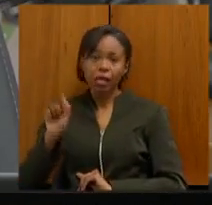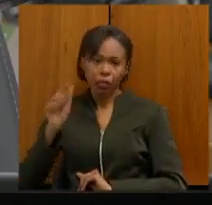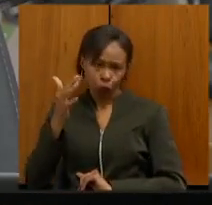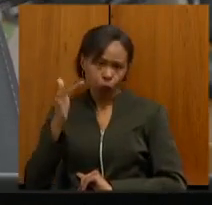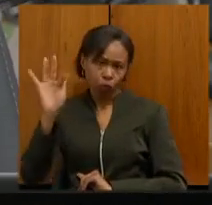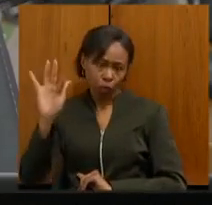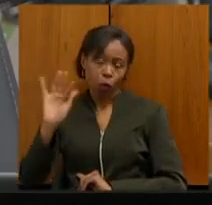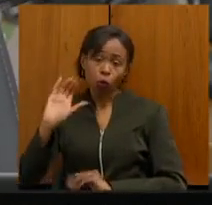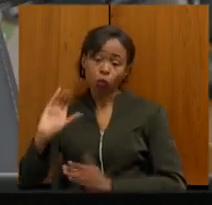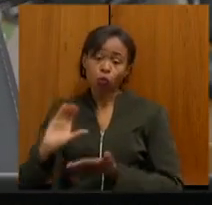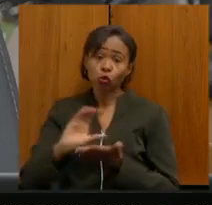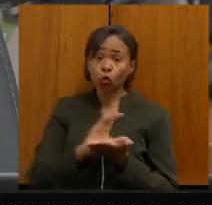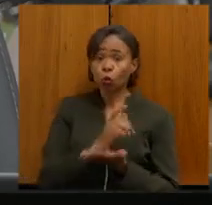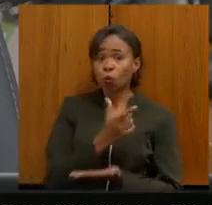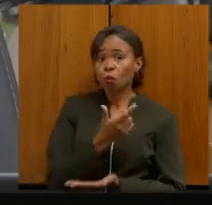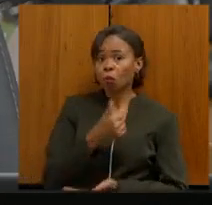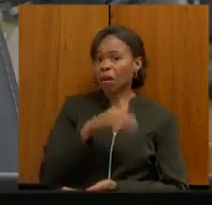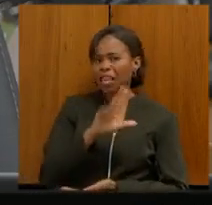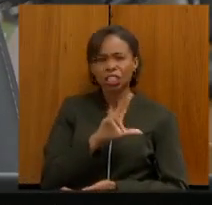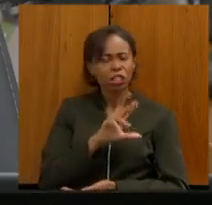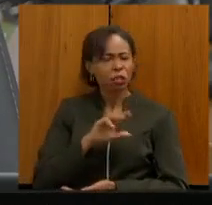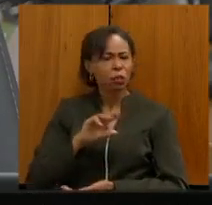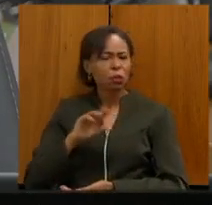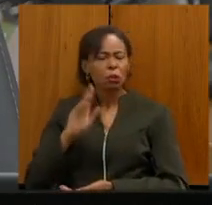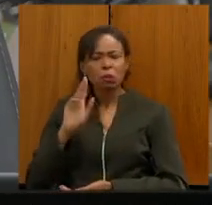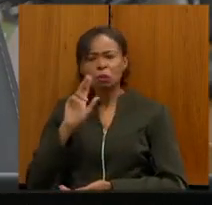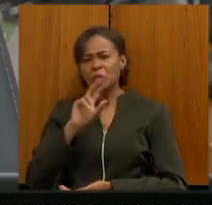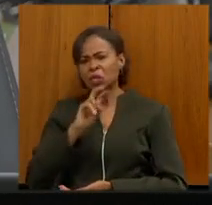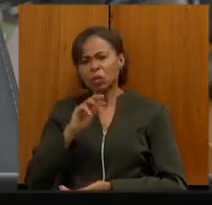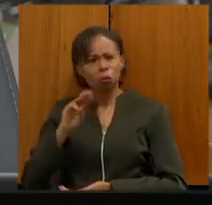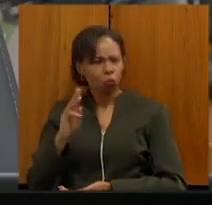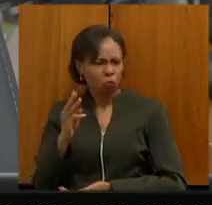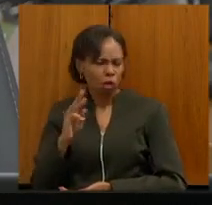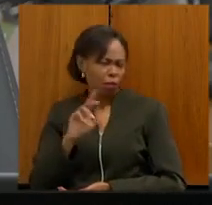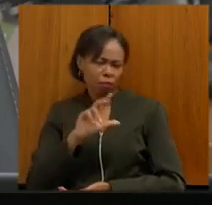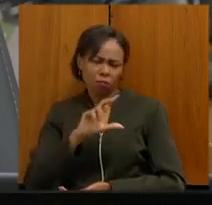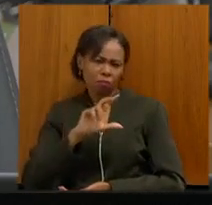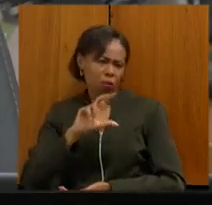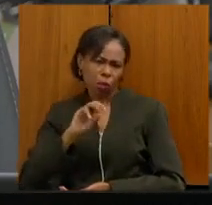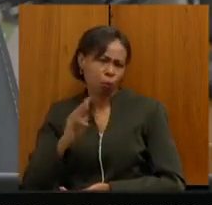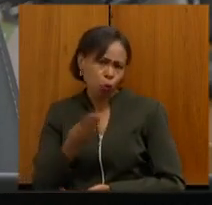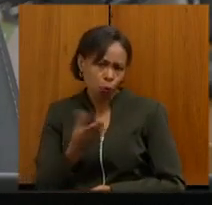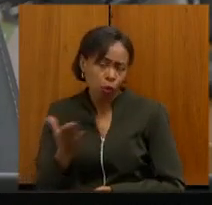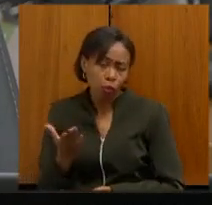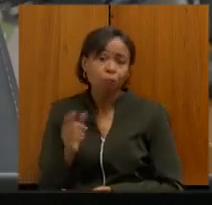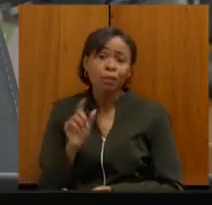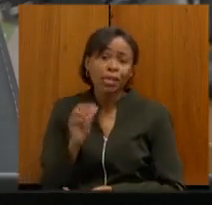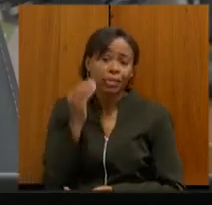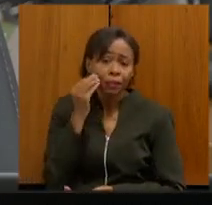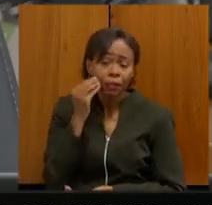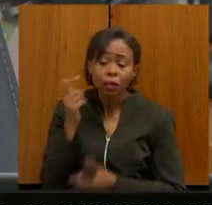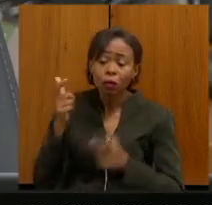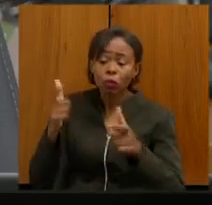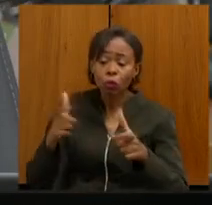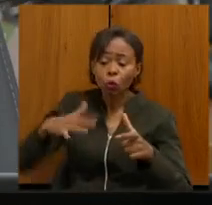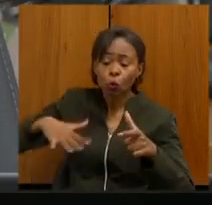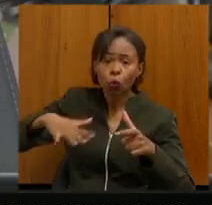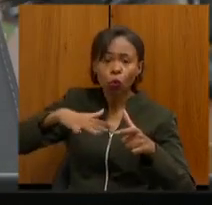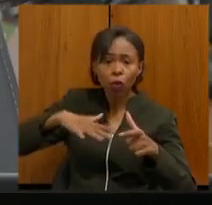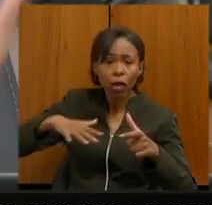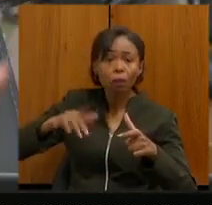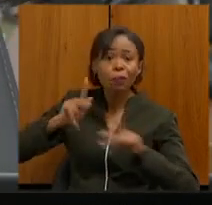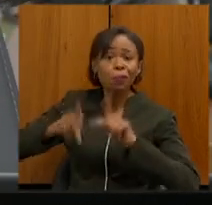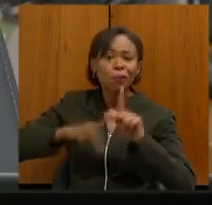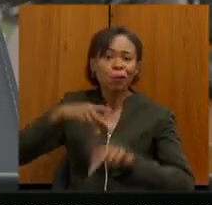meio Milhão para tentar viabilizar um espaço para o povo maxacali e foi muito bonito porque a gente não